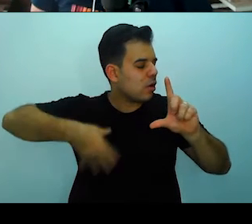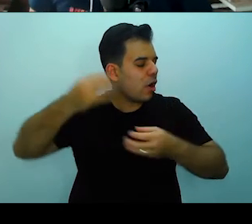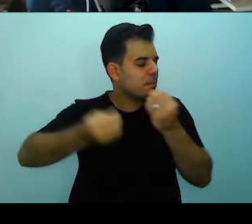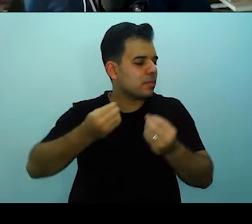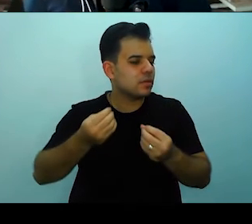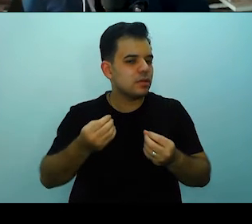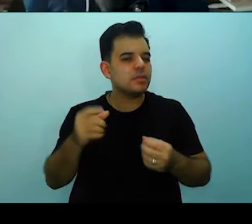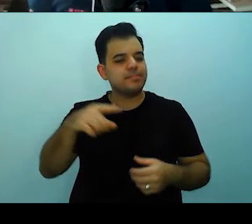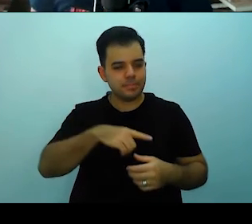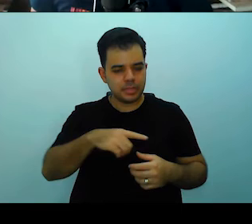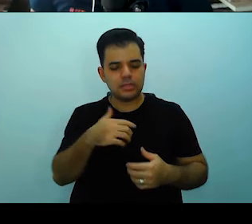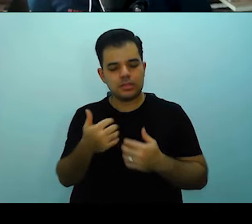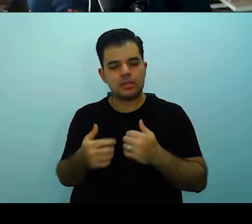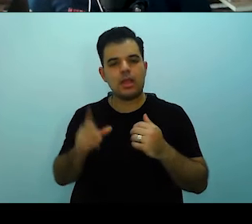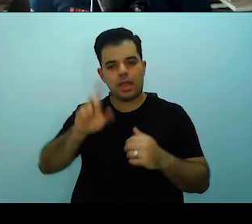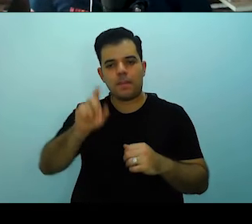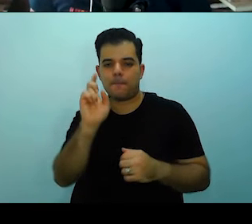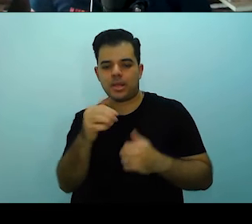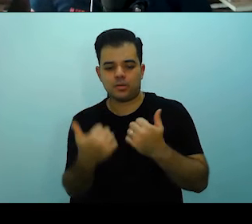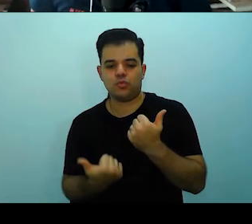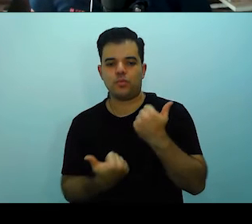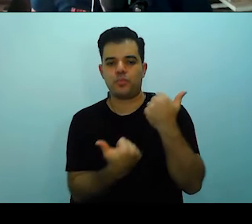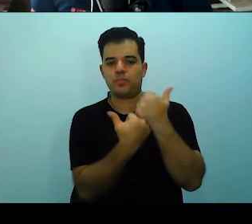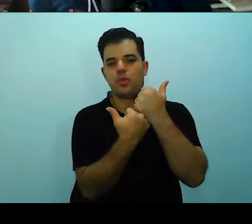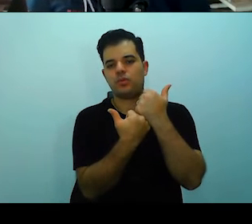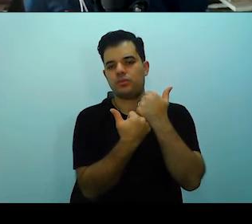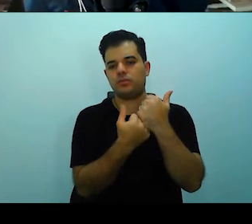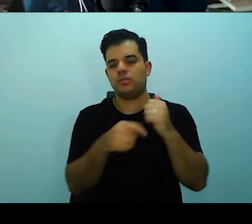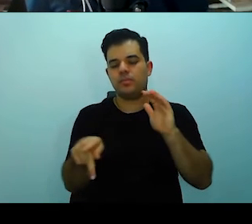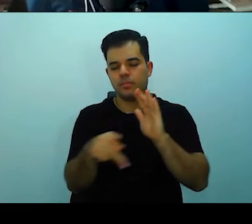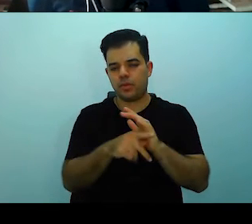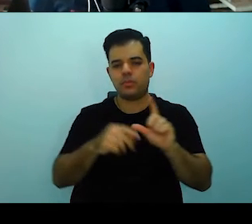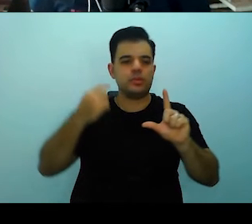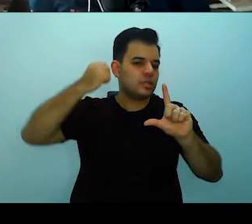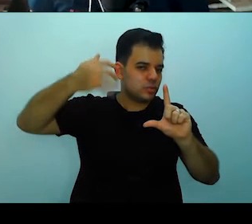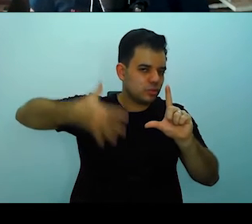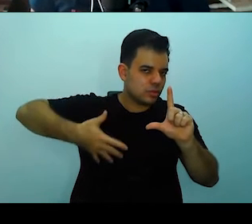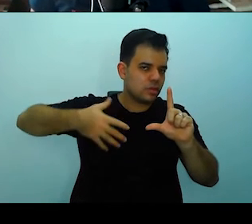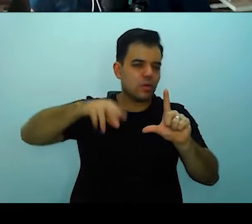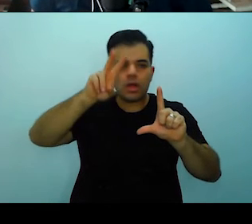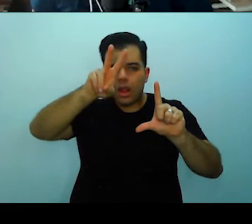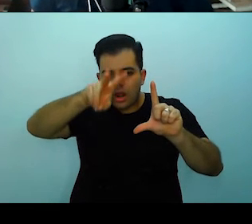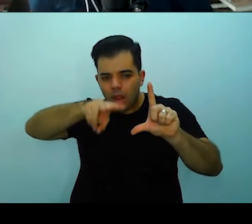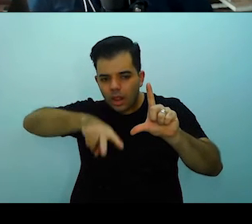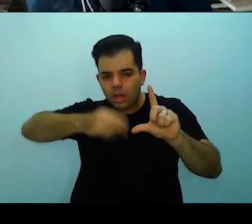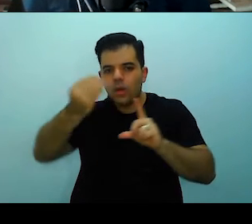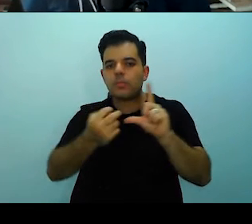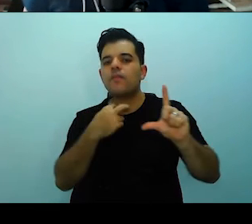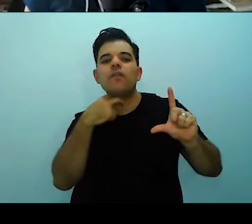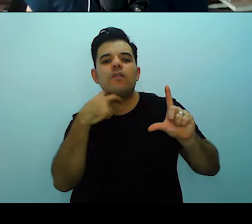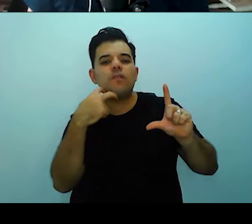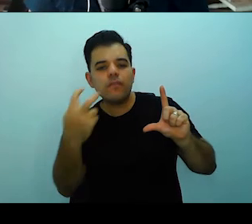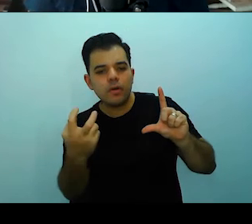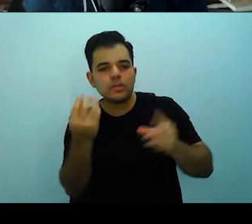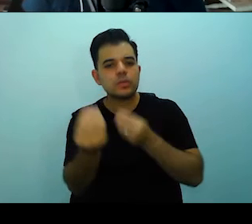suporte de acessibilidade no editor de código, tem que conhecer de como que o leitor de telas se comporta integrado com